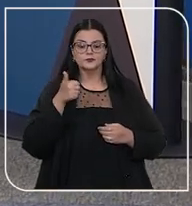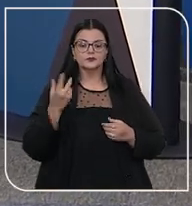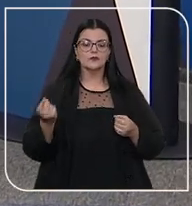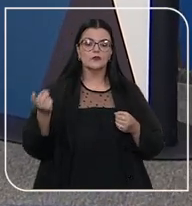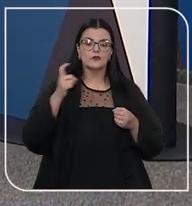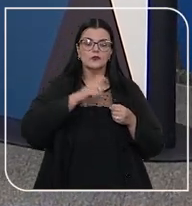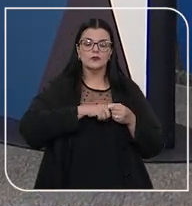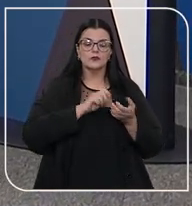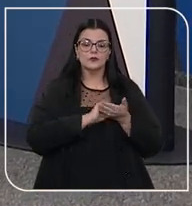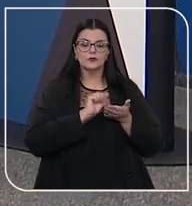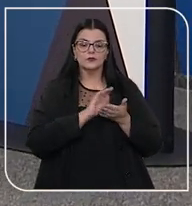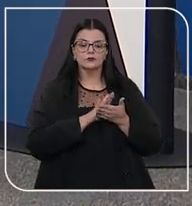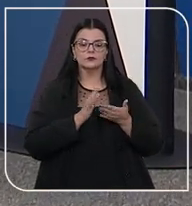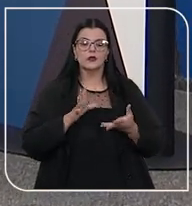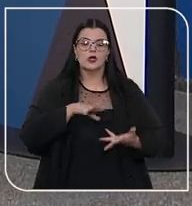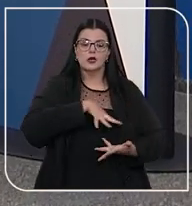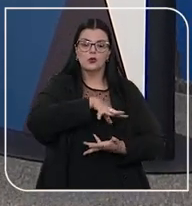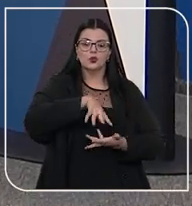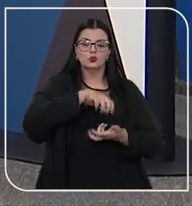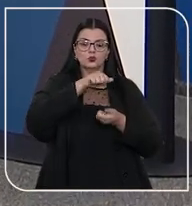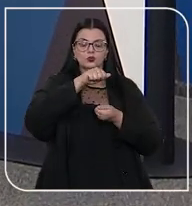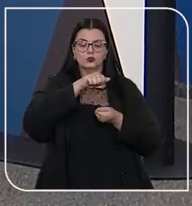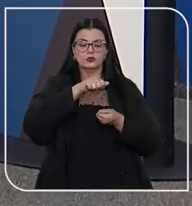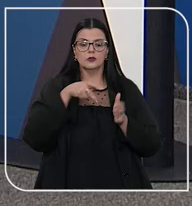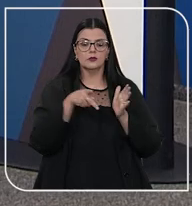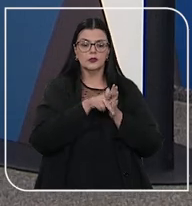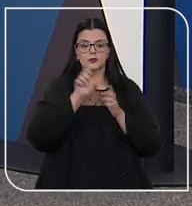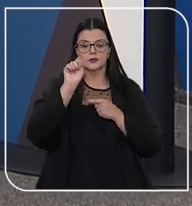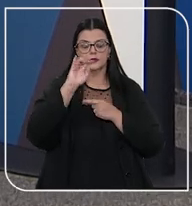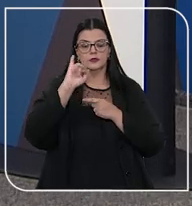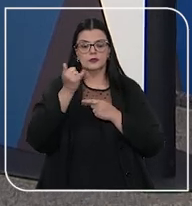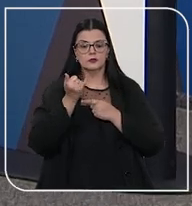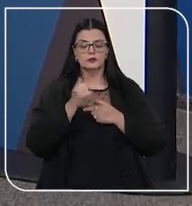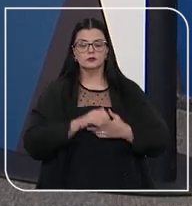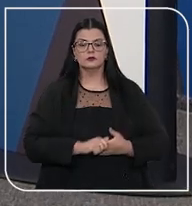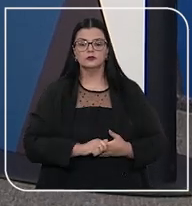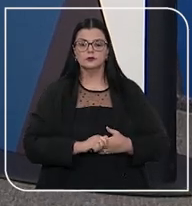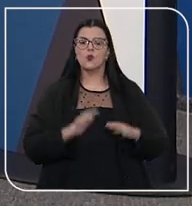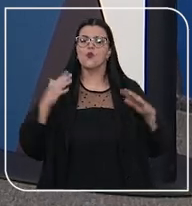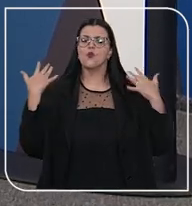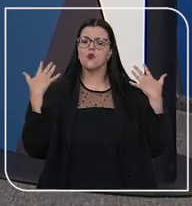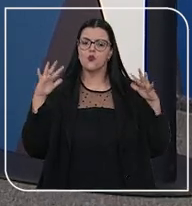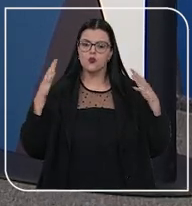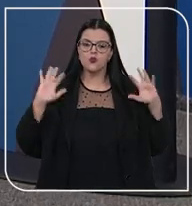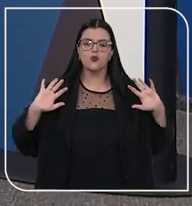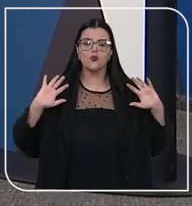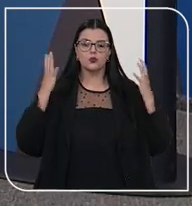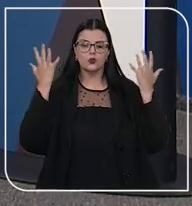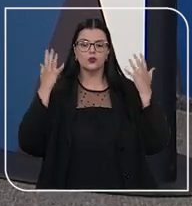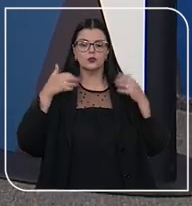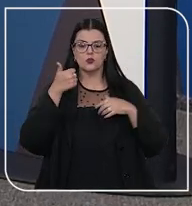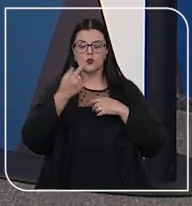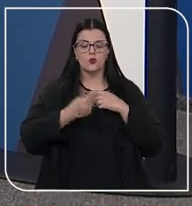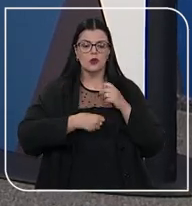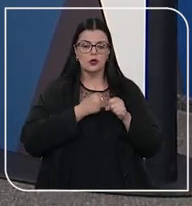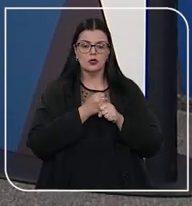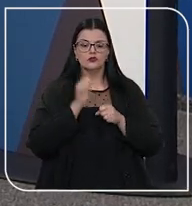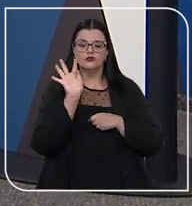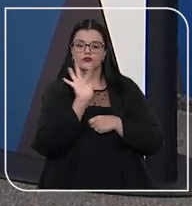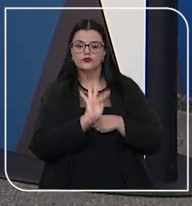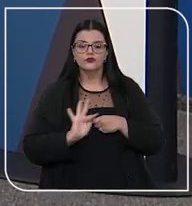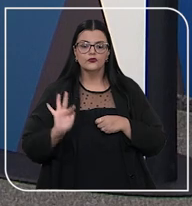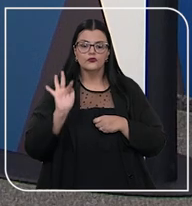tribunais brasileiros na promoção da sustentabilidade, o Superior Tribunal de Justiça comemorou o primeiro ano